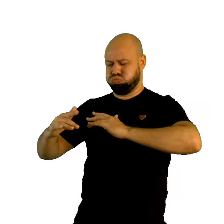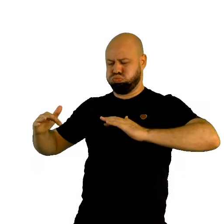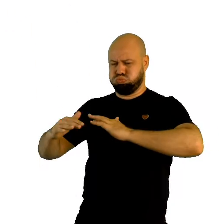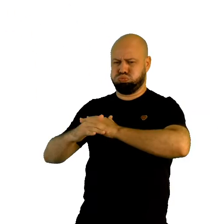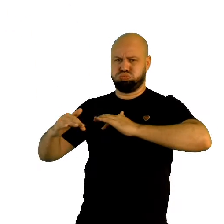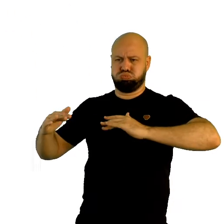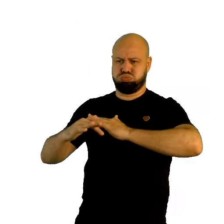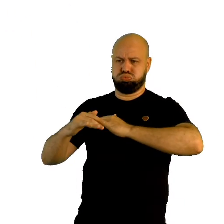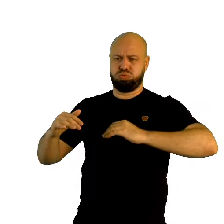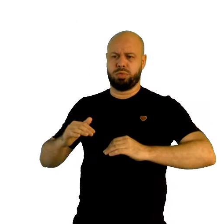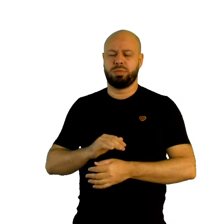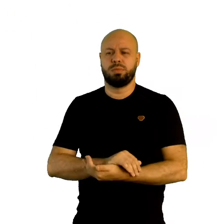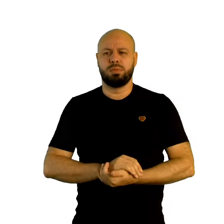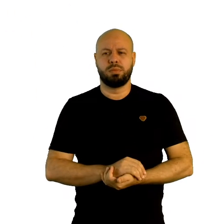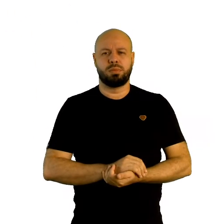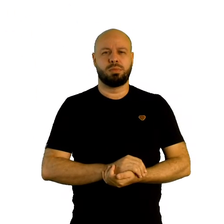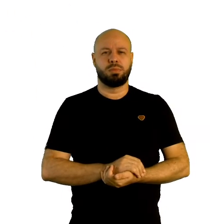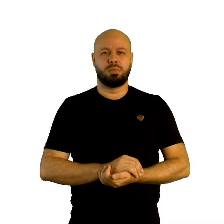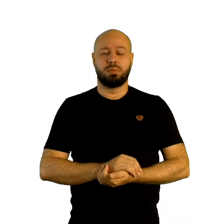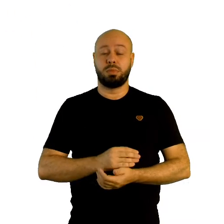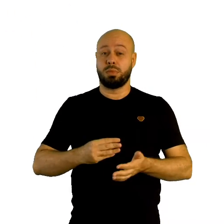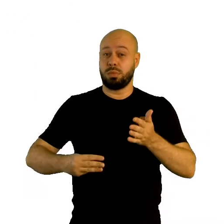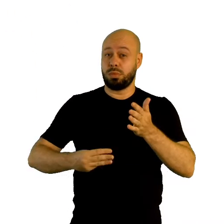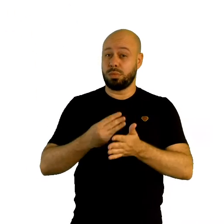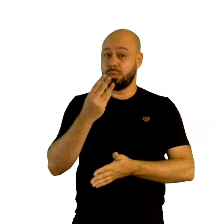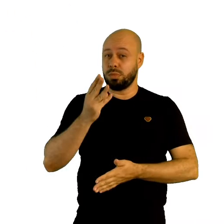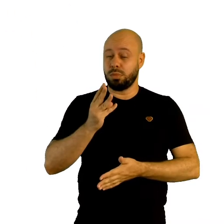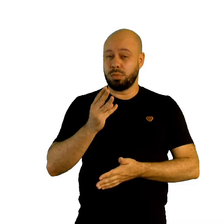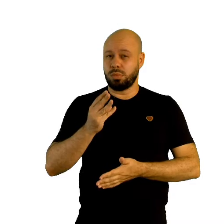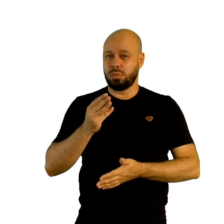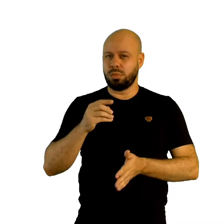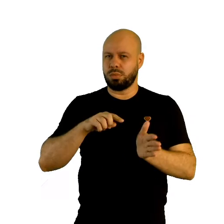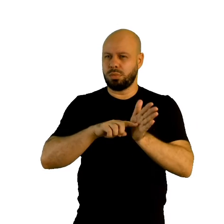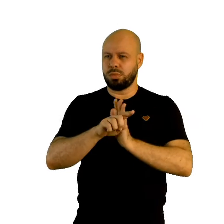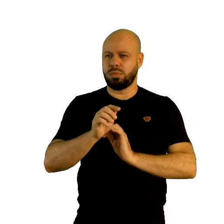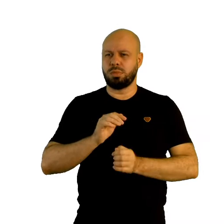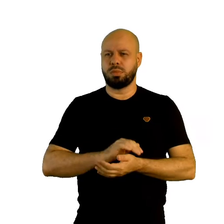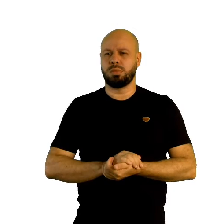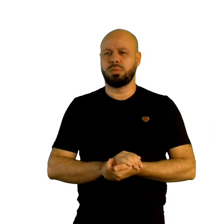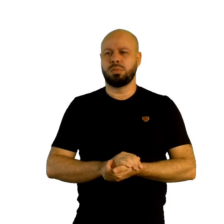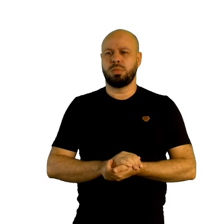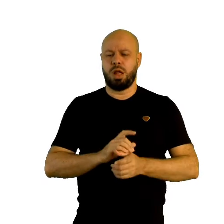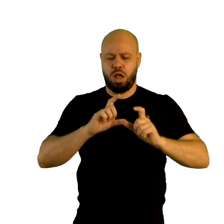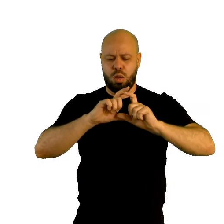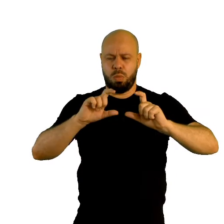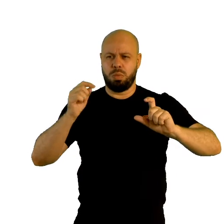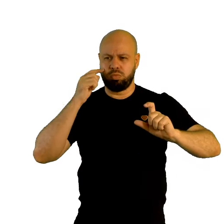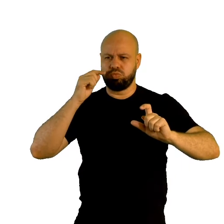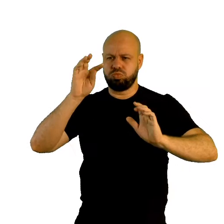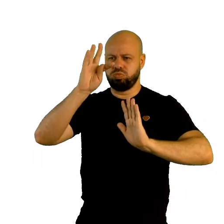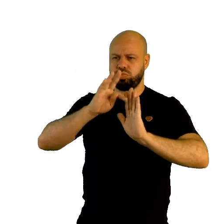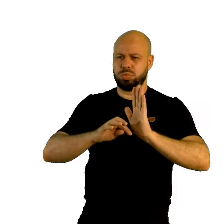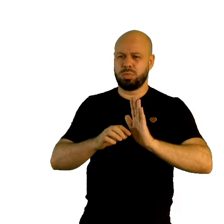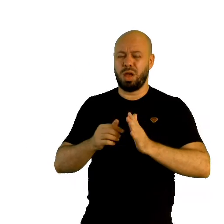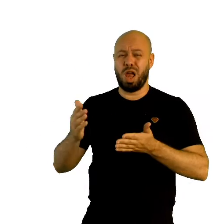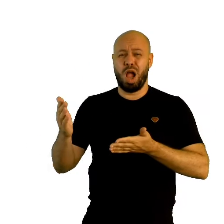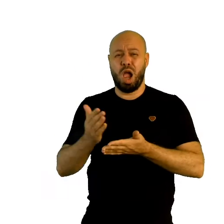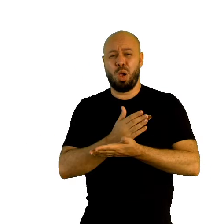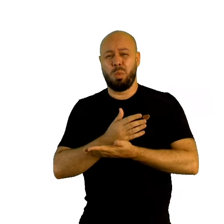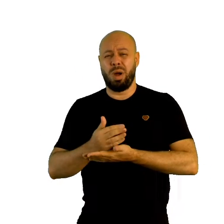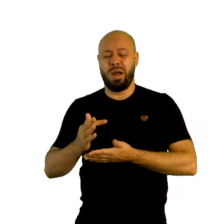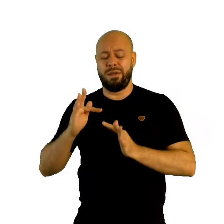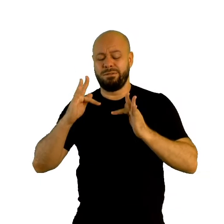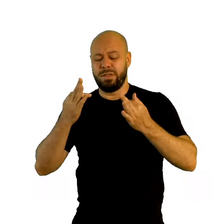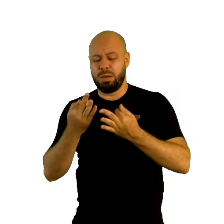Questão número 3, vamos lá? No segmento, porém, algumas famílias cansadas do caos urbano